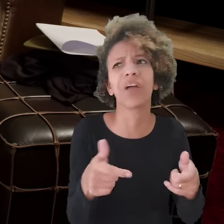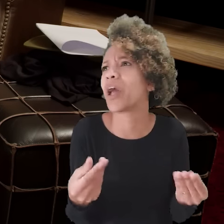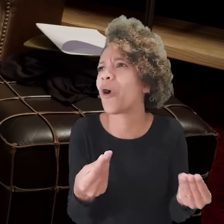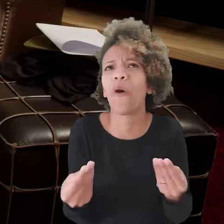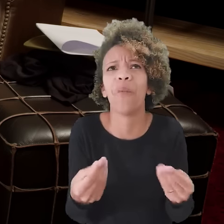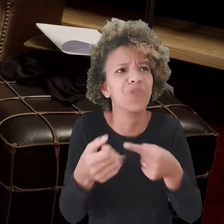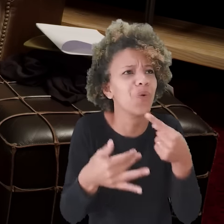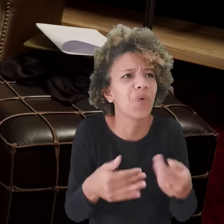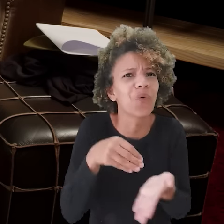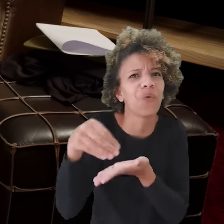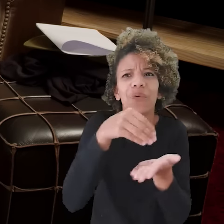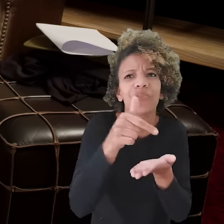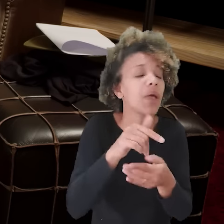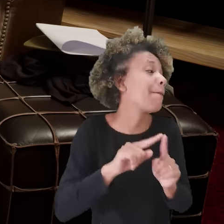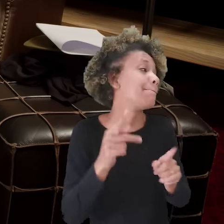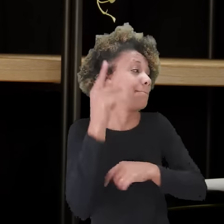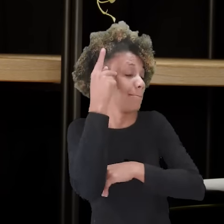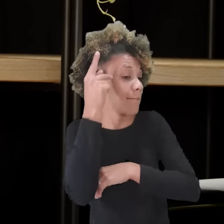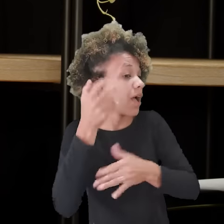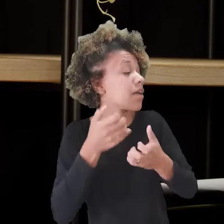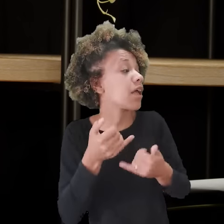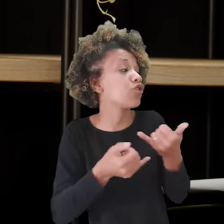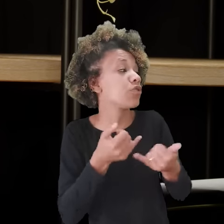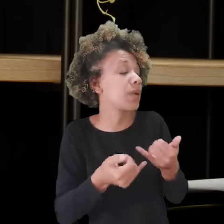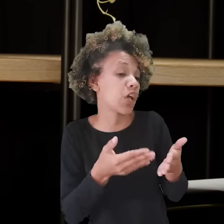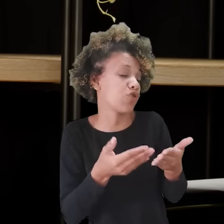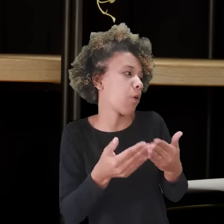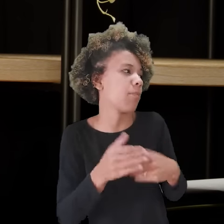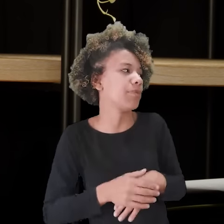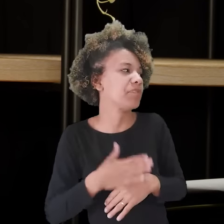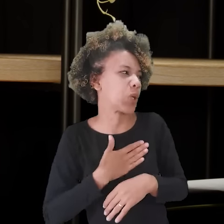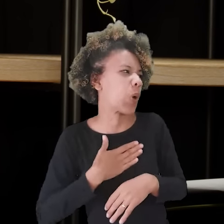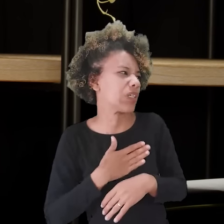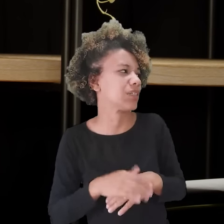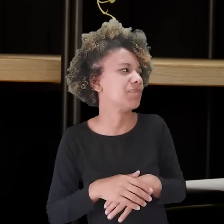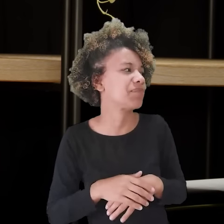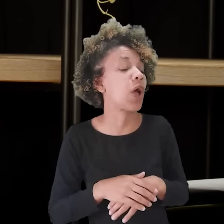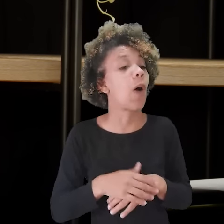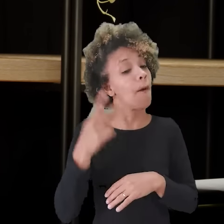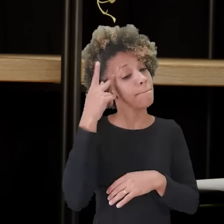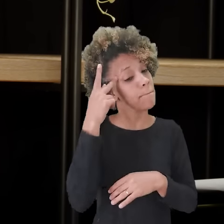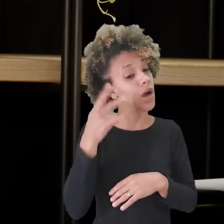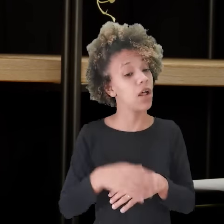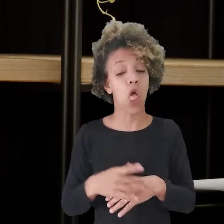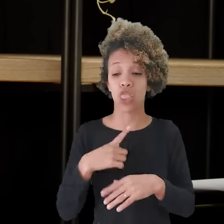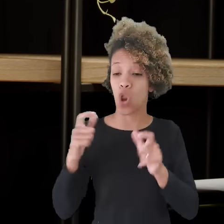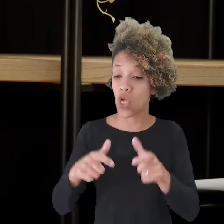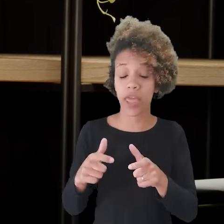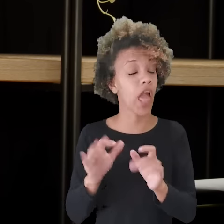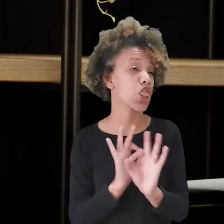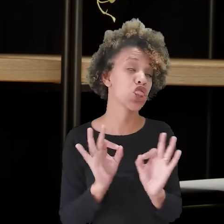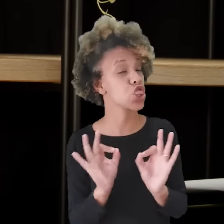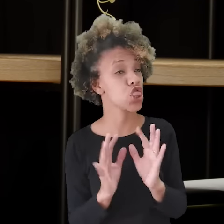que lugar é esse nunca vi você é Paulistano querendo brincar de pobre a gente gosta disso O Paulistano ele tá uma coisa assim meio